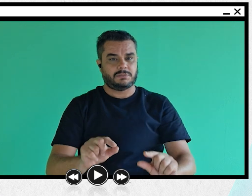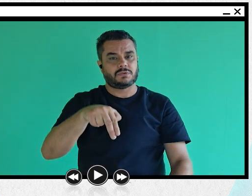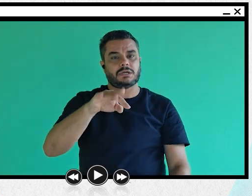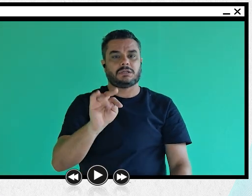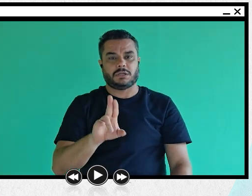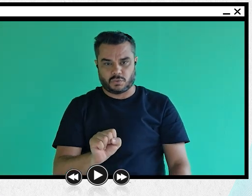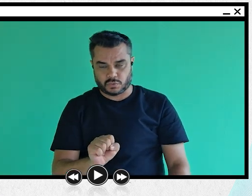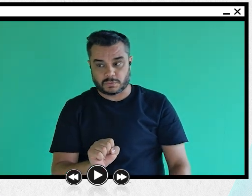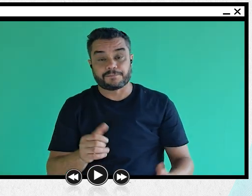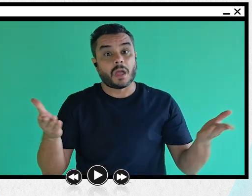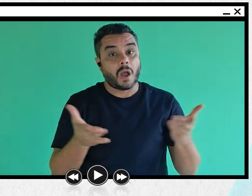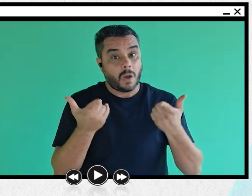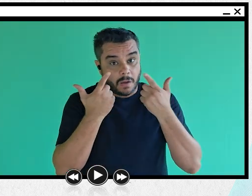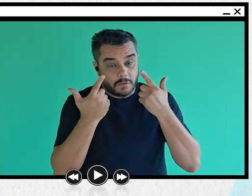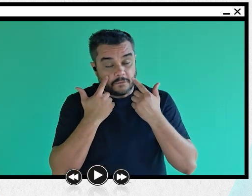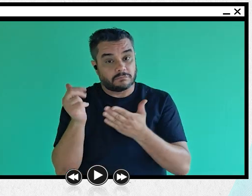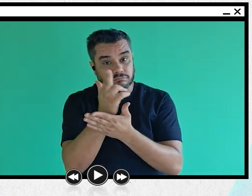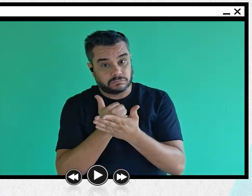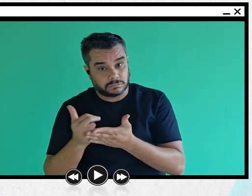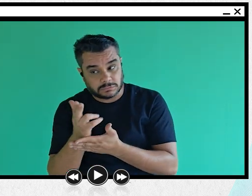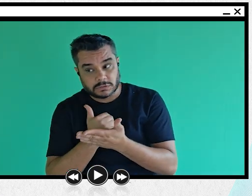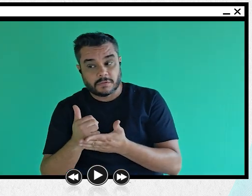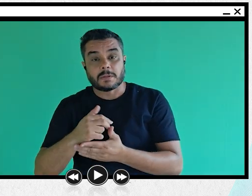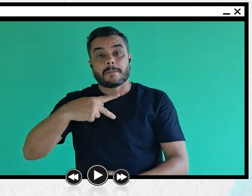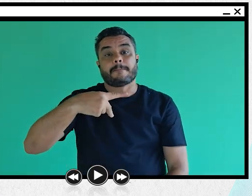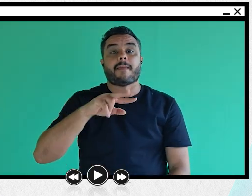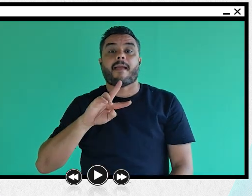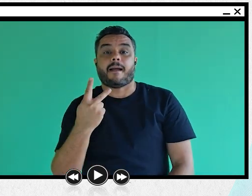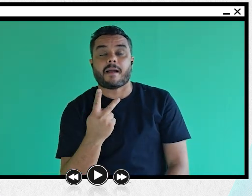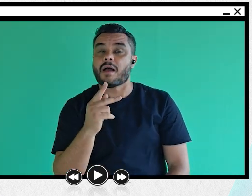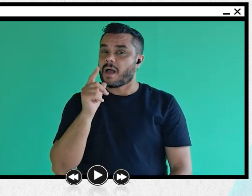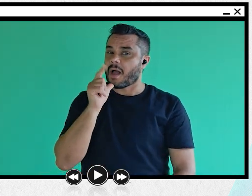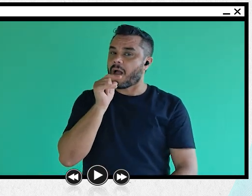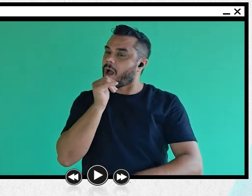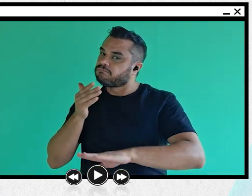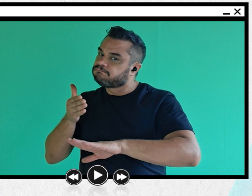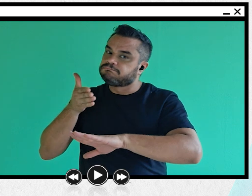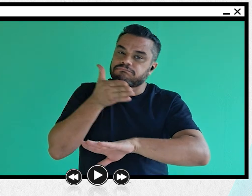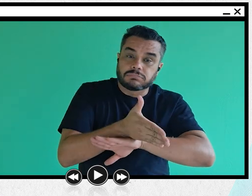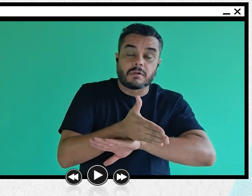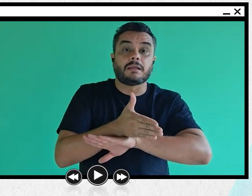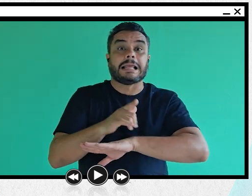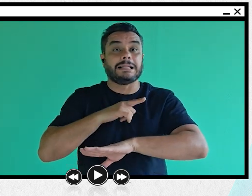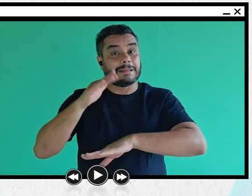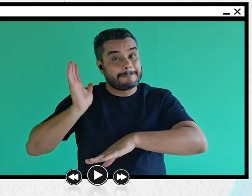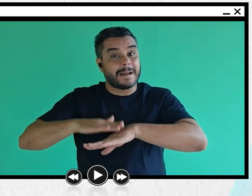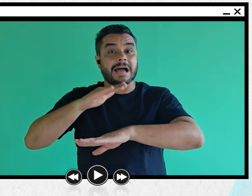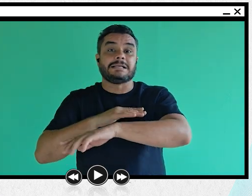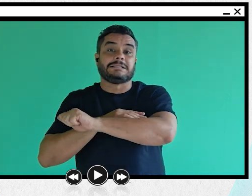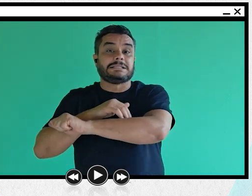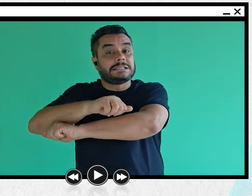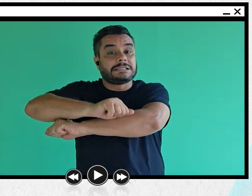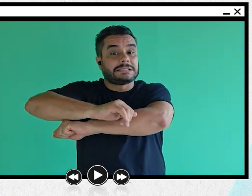esse parâmetro. E aí existe, do ponto de vista do pH, a água que entra, ela é um pouco mais ácida do que a água que